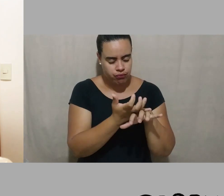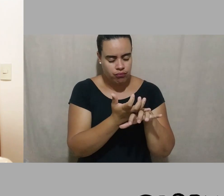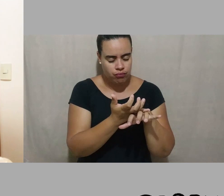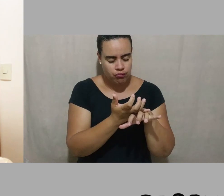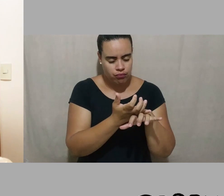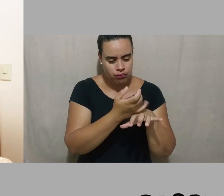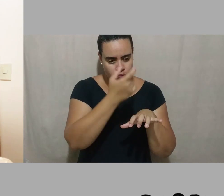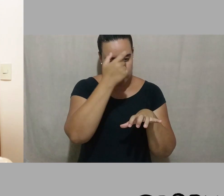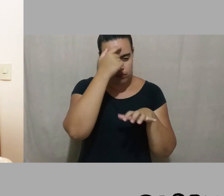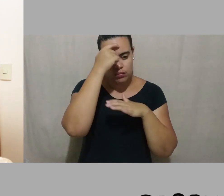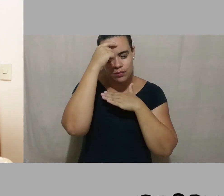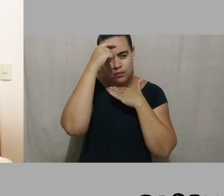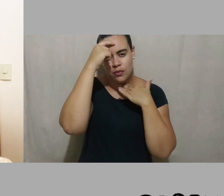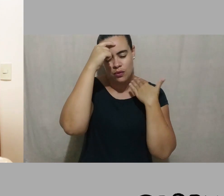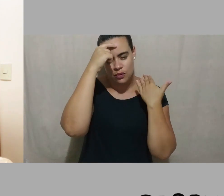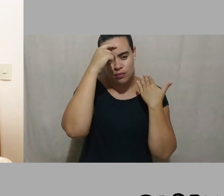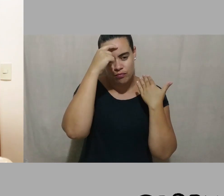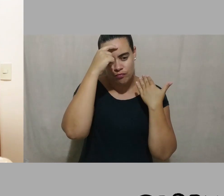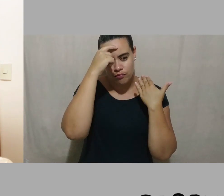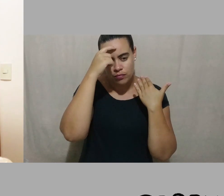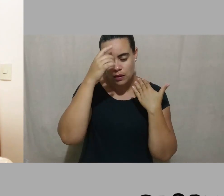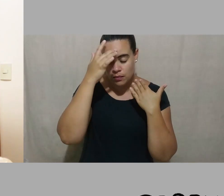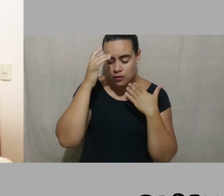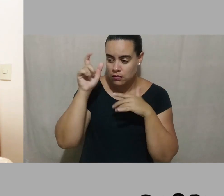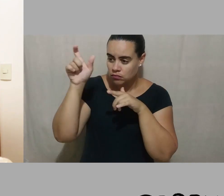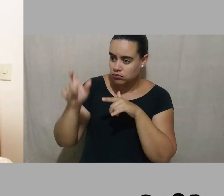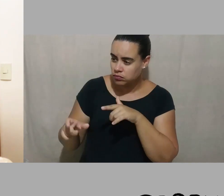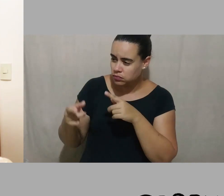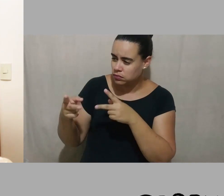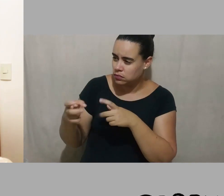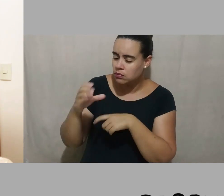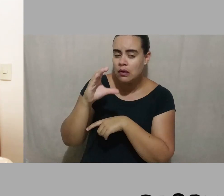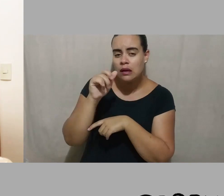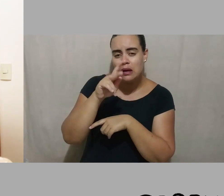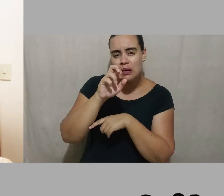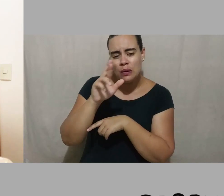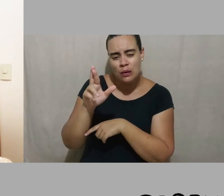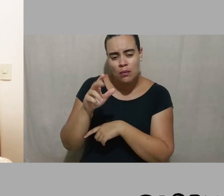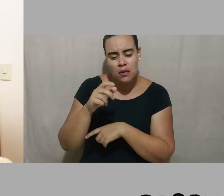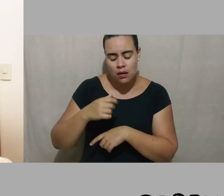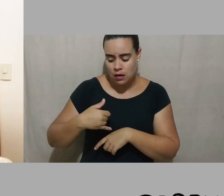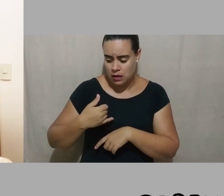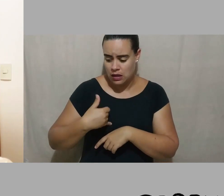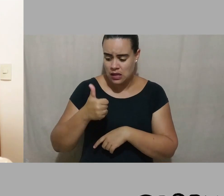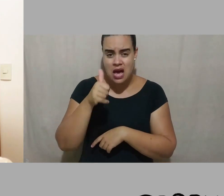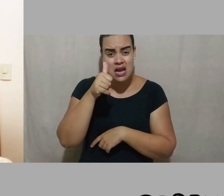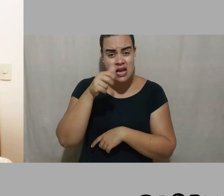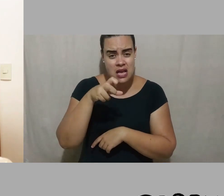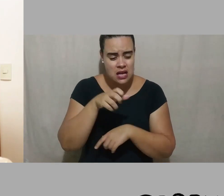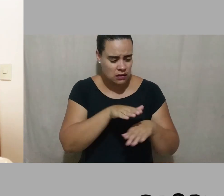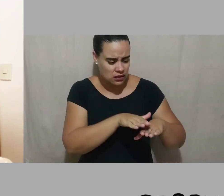A declaração de minha morte foi dada com um disparo letal no rosto de Carol. Seu corpo de 15 anos de idade, estendido